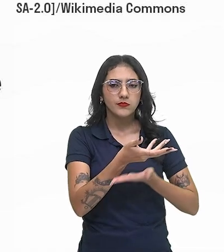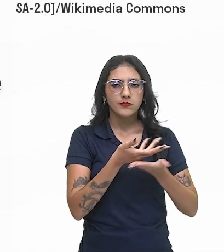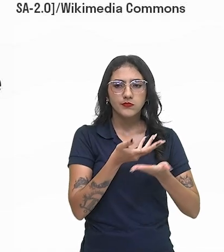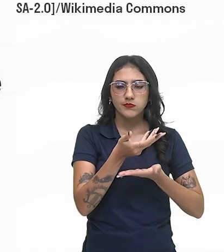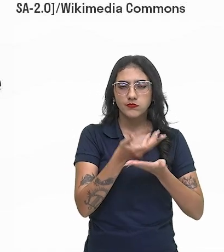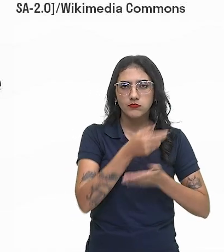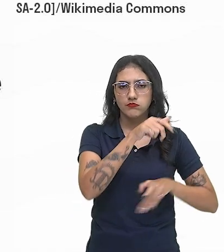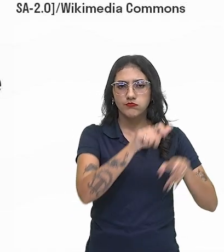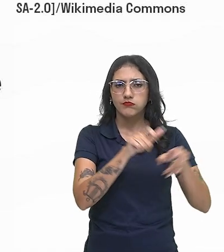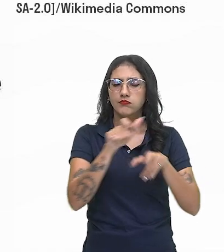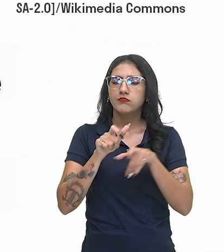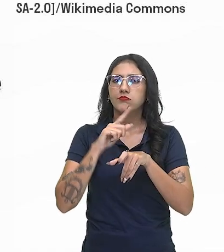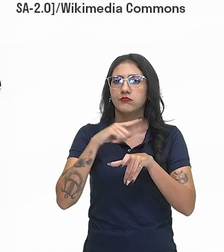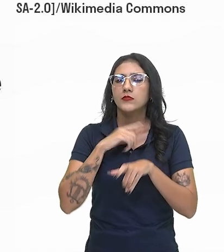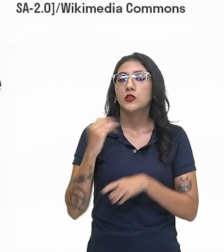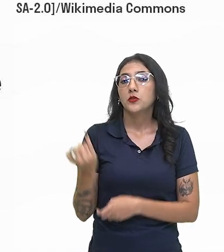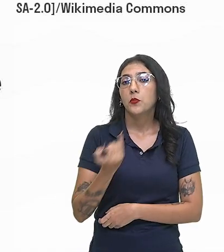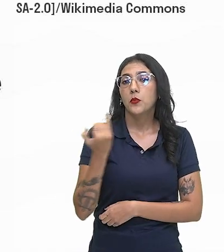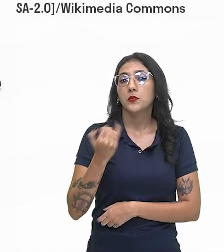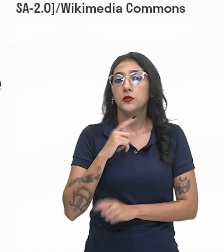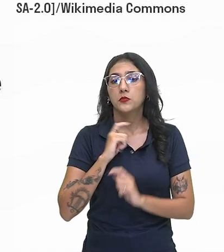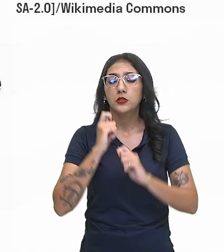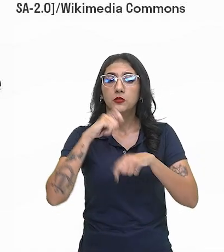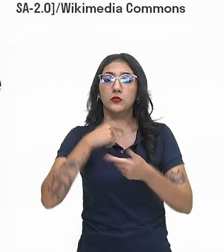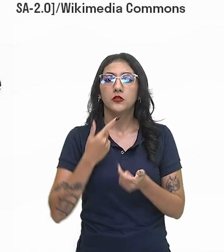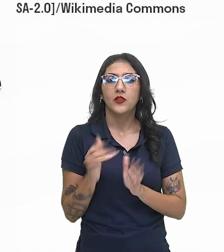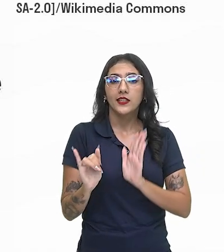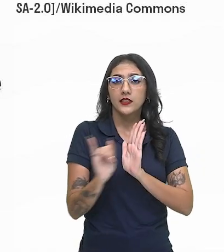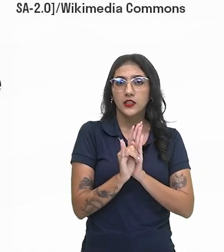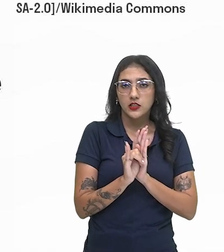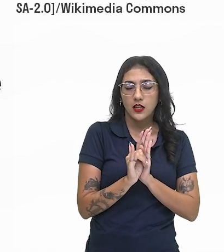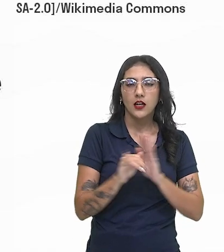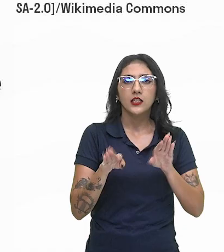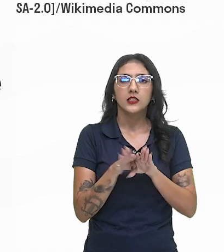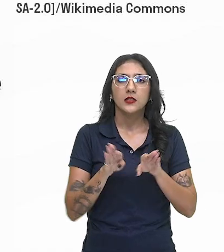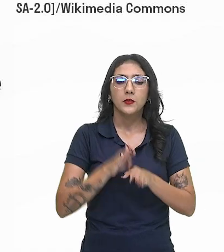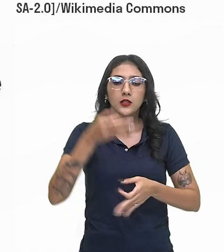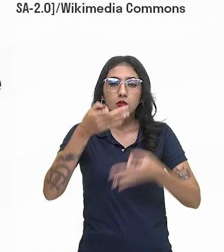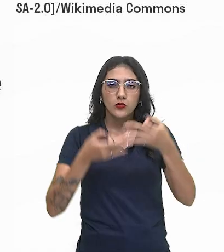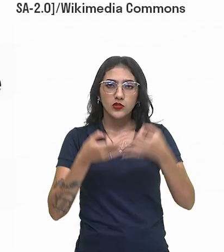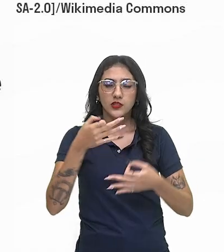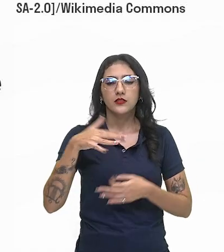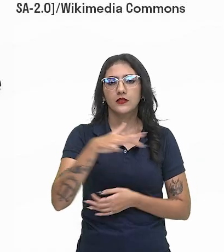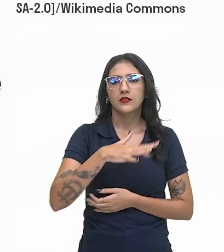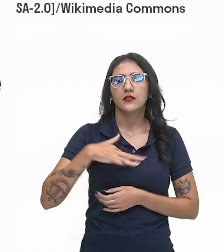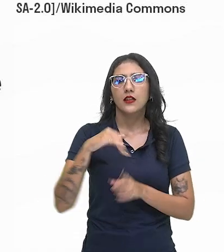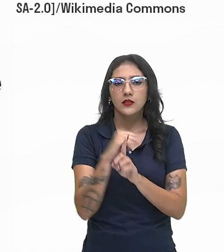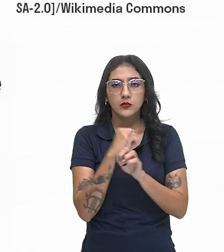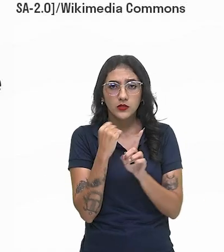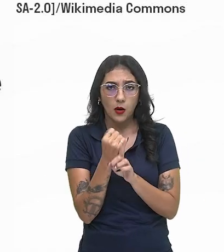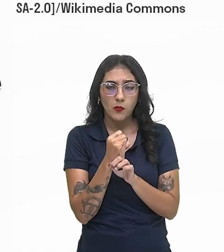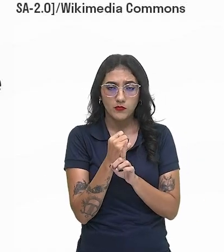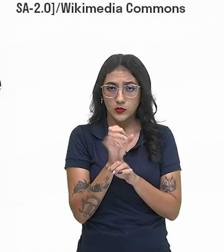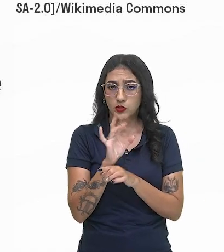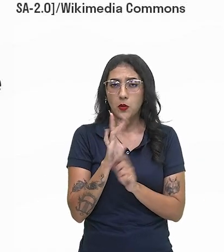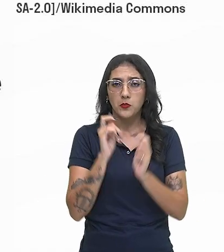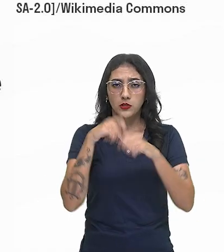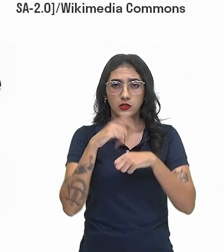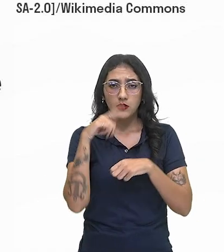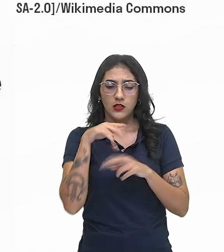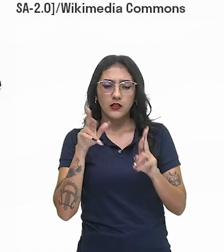ela é fundamental para a formação da identidade da justiça social e que essa interação